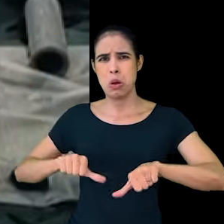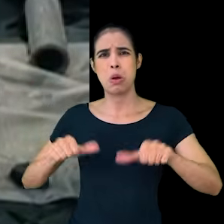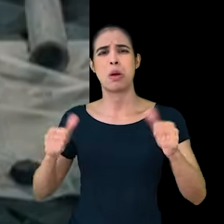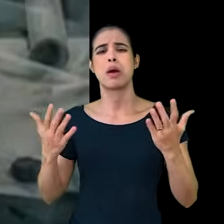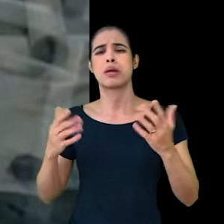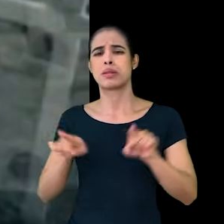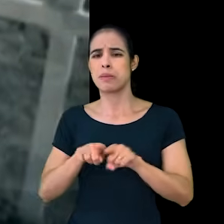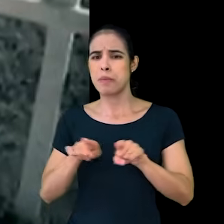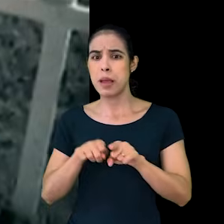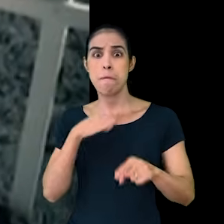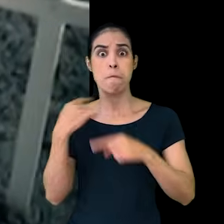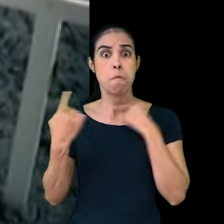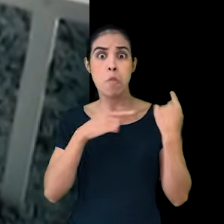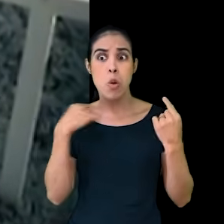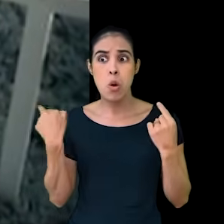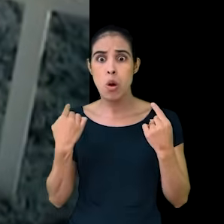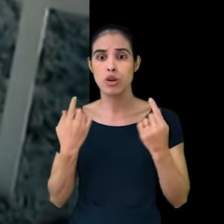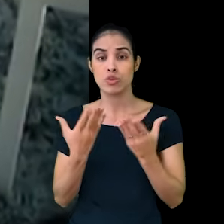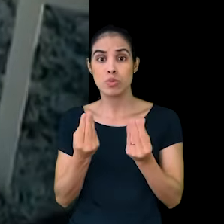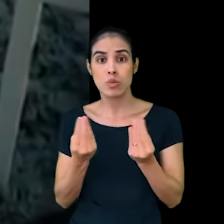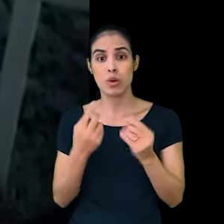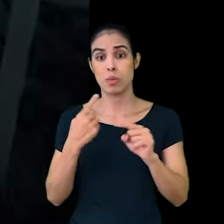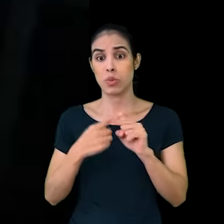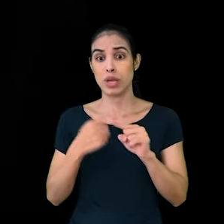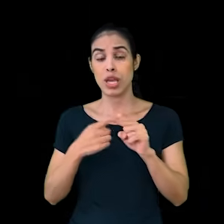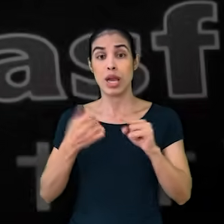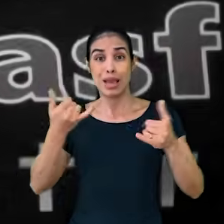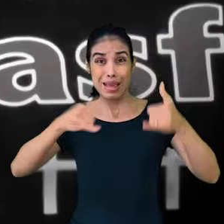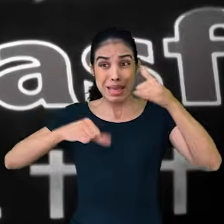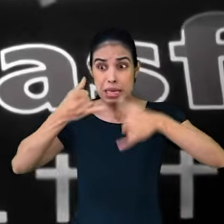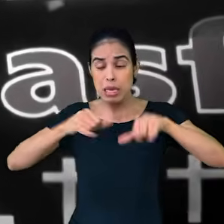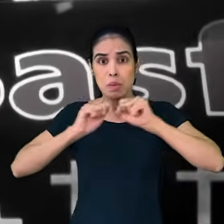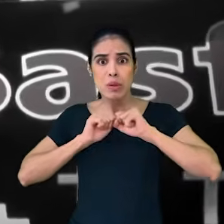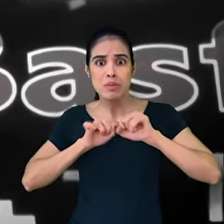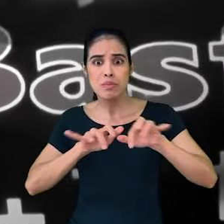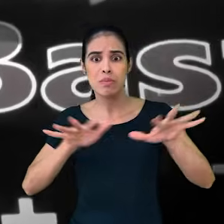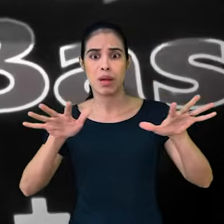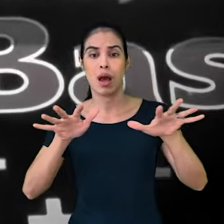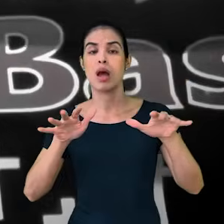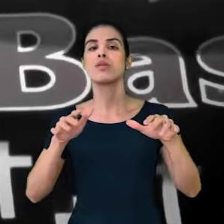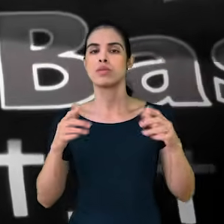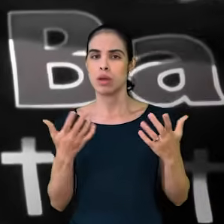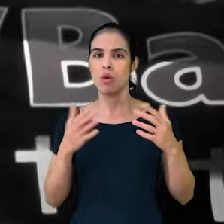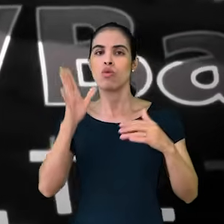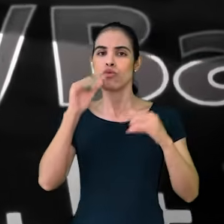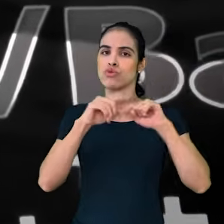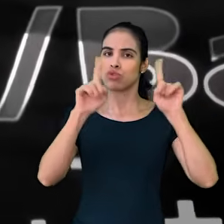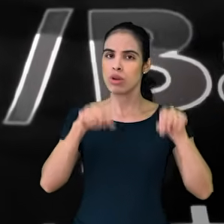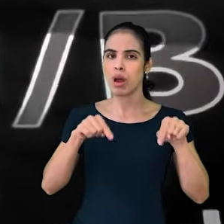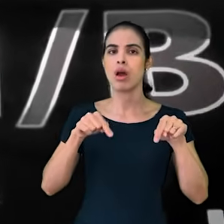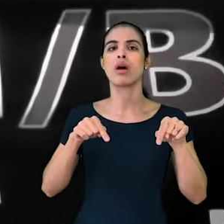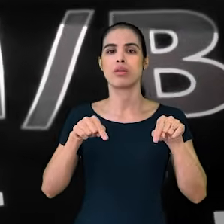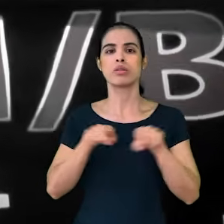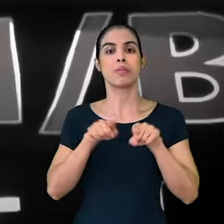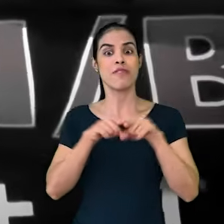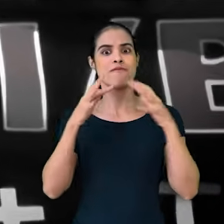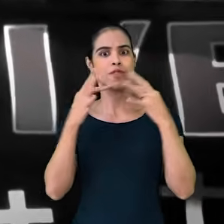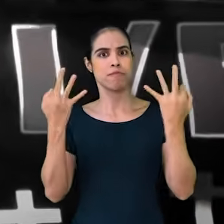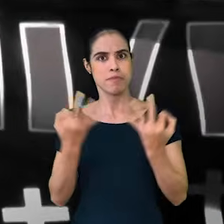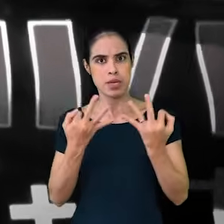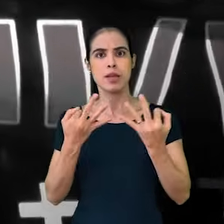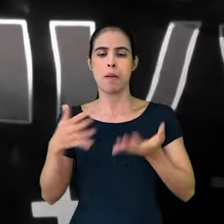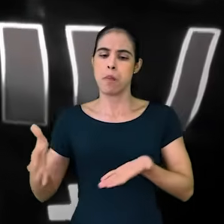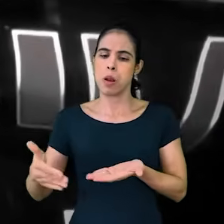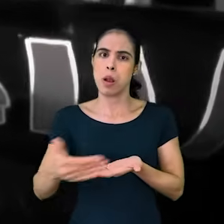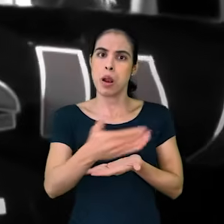exposição prolongada a substâncias altamente tóxicas mobilizou trabalhadores e familiares, que reuniram documentos, laudos